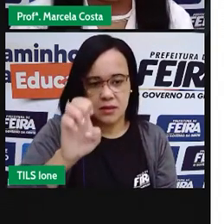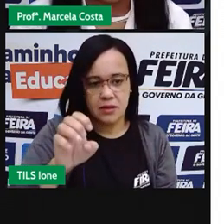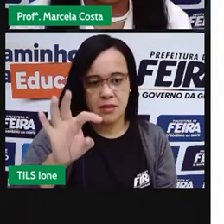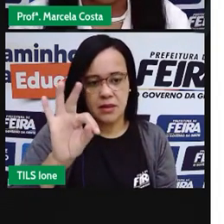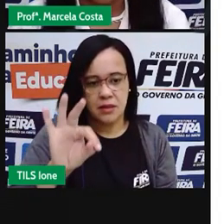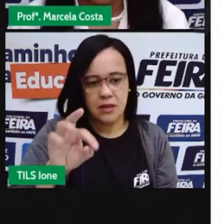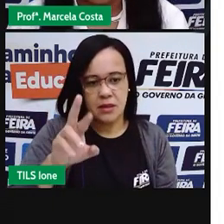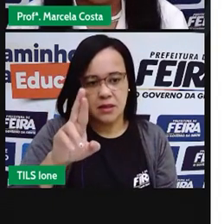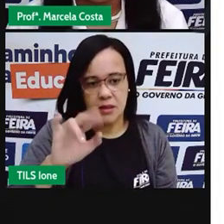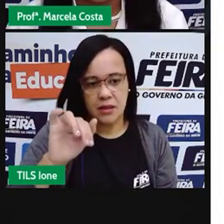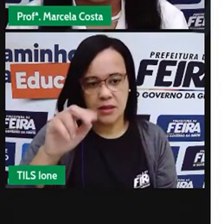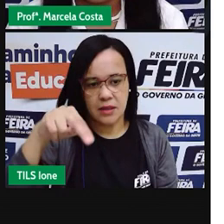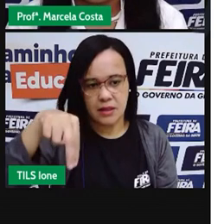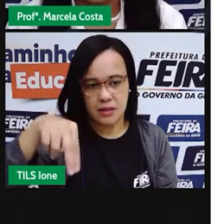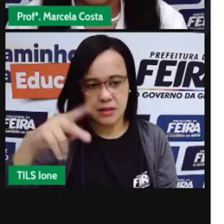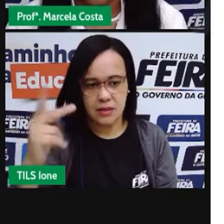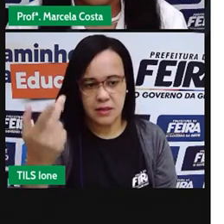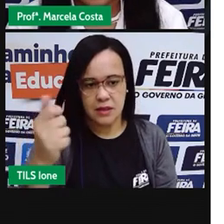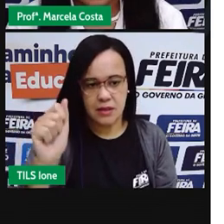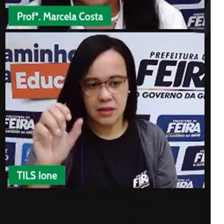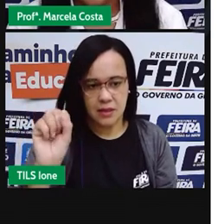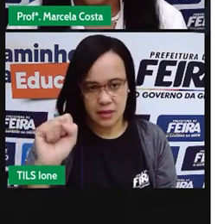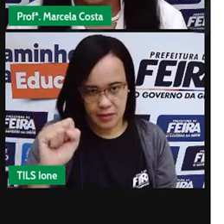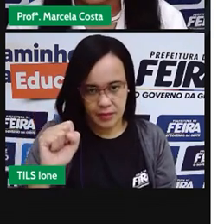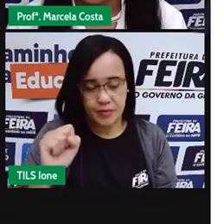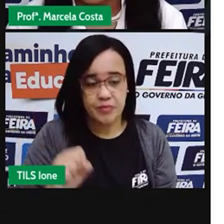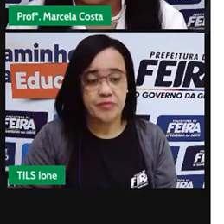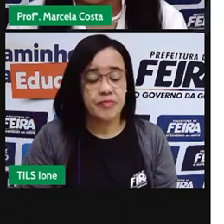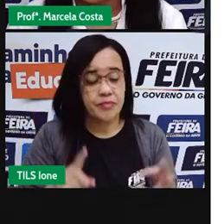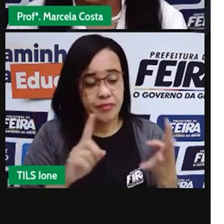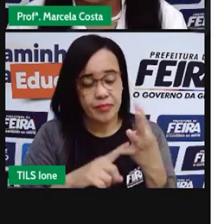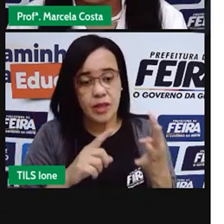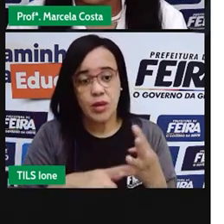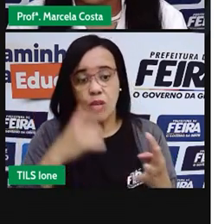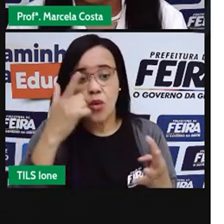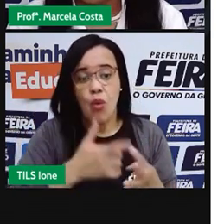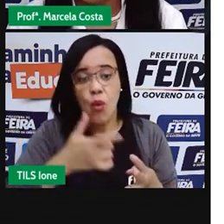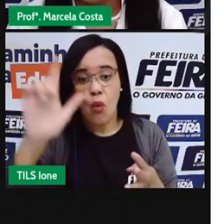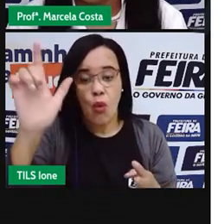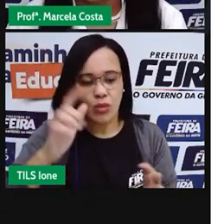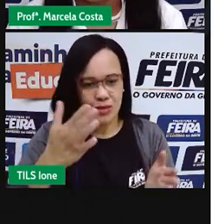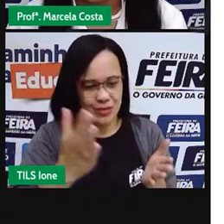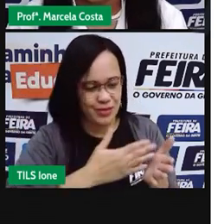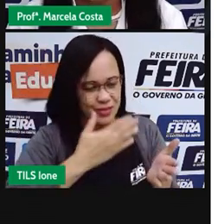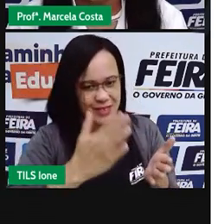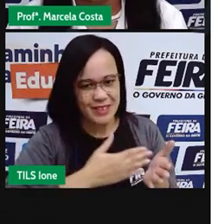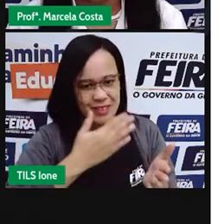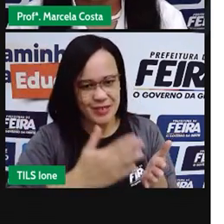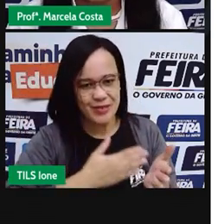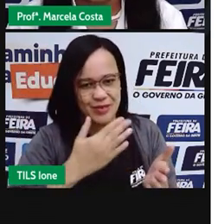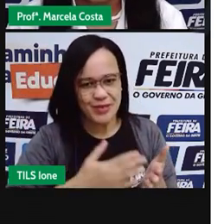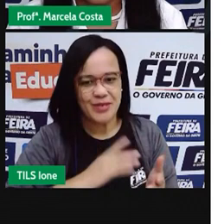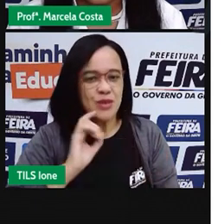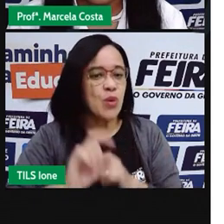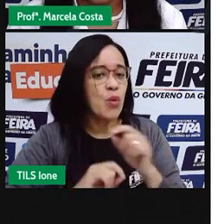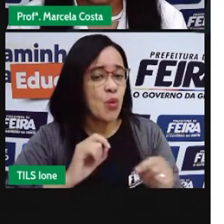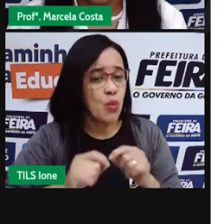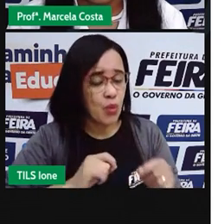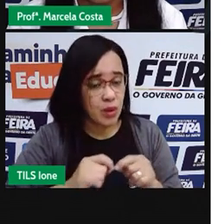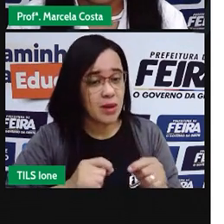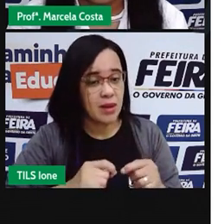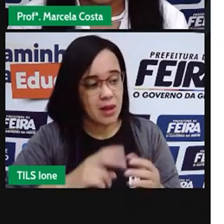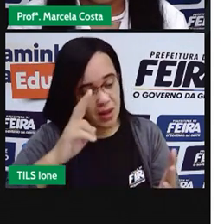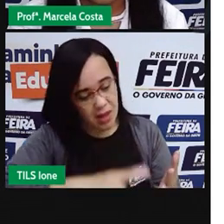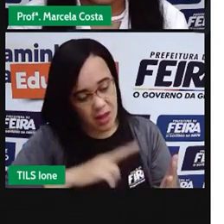Agora, vou mostrar para vocês essa outra releitura, essa outra capa aí do livro que mostra uma outra